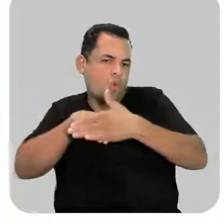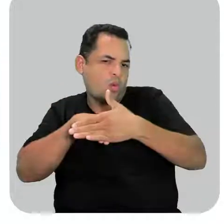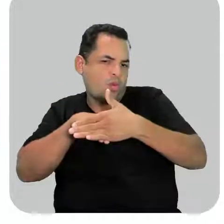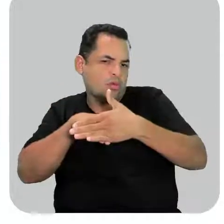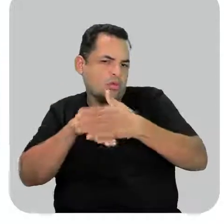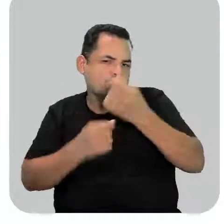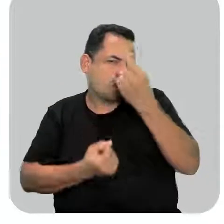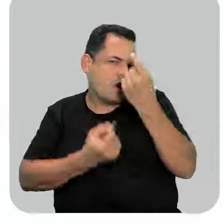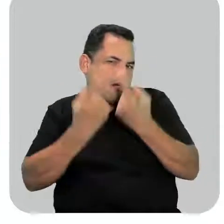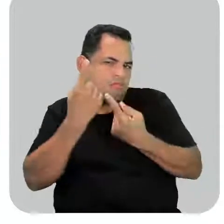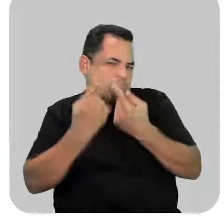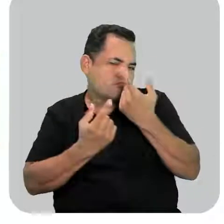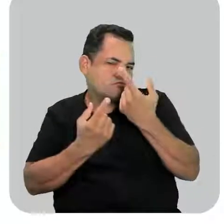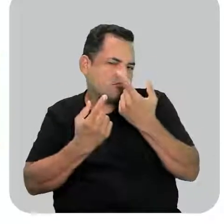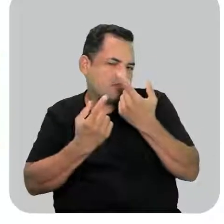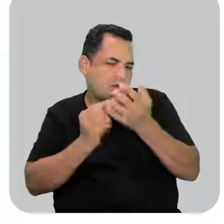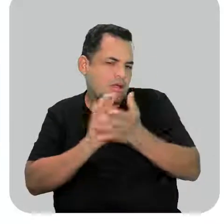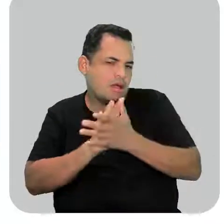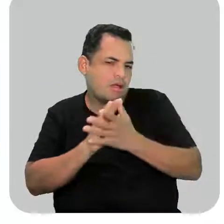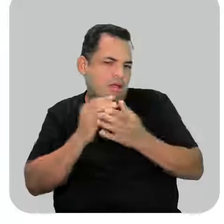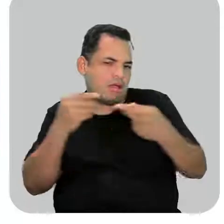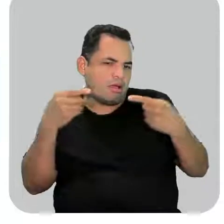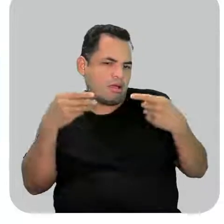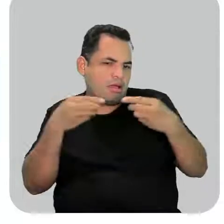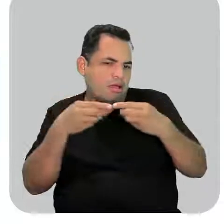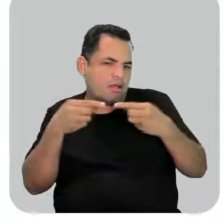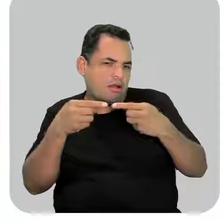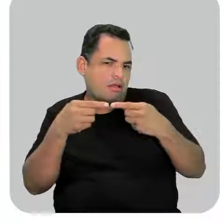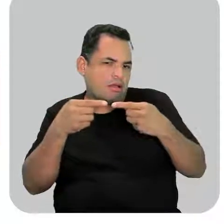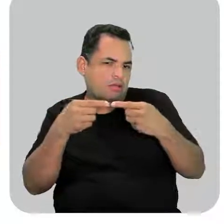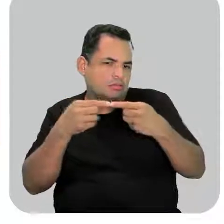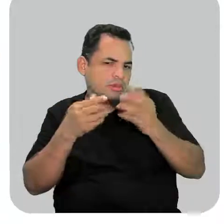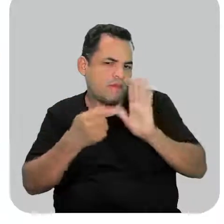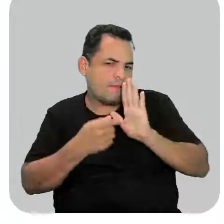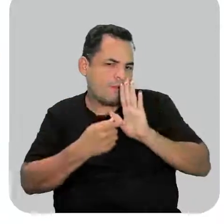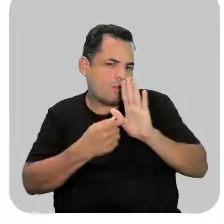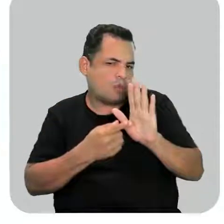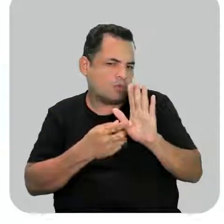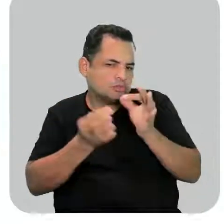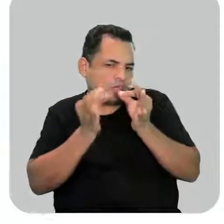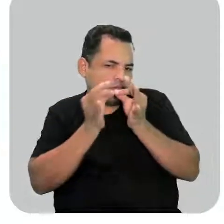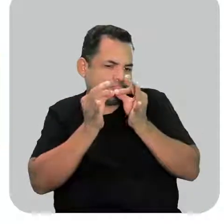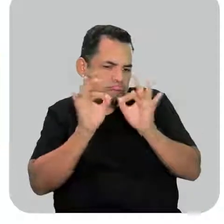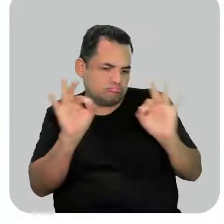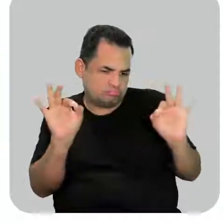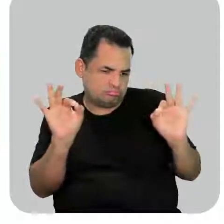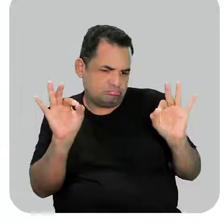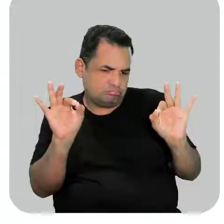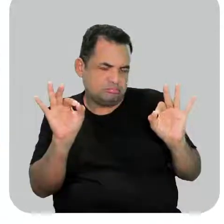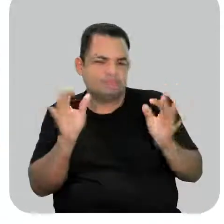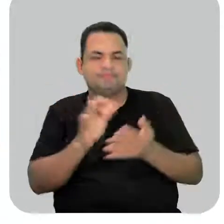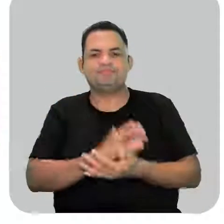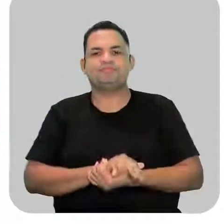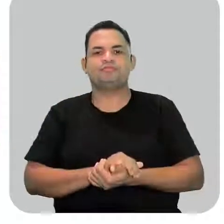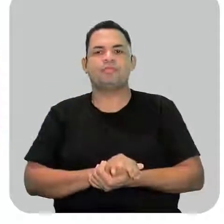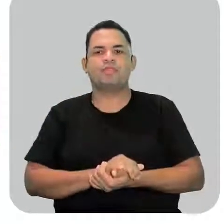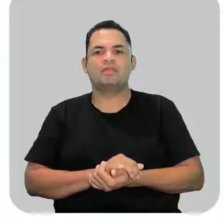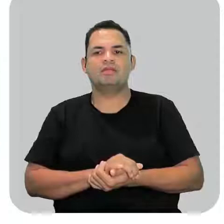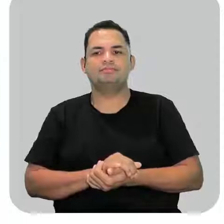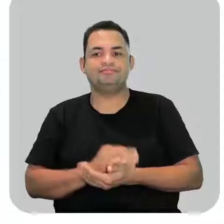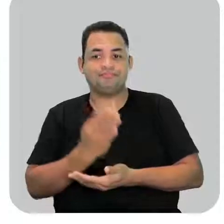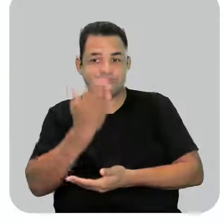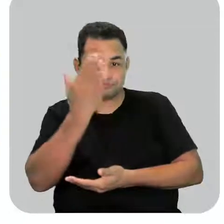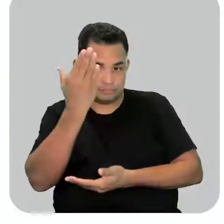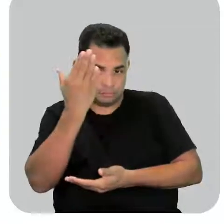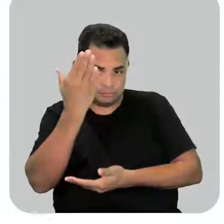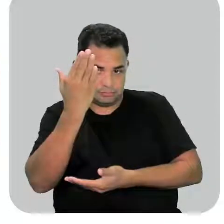para facilitar a representação simplificada do composto. Então, essa ligação